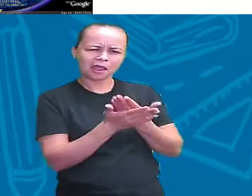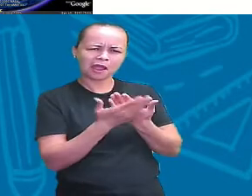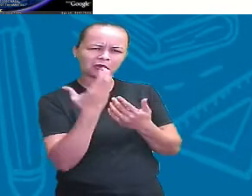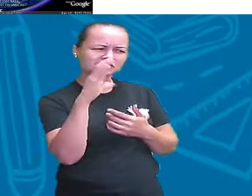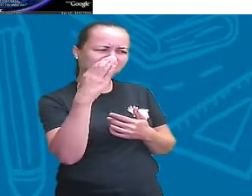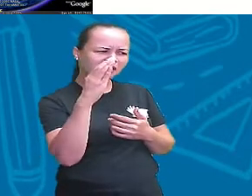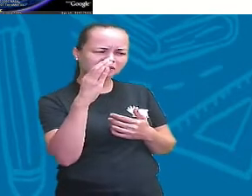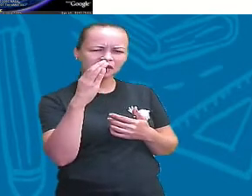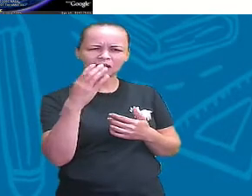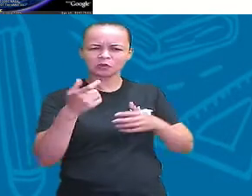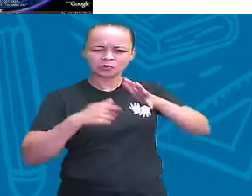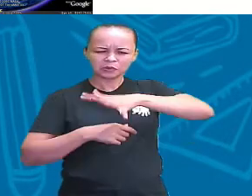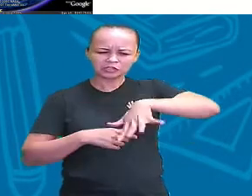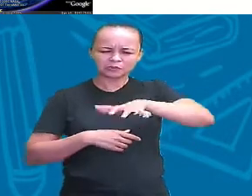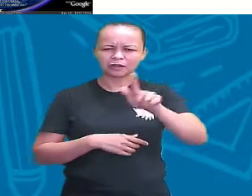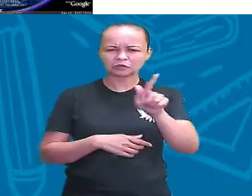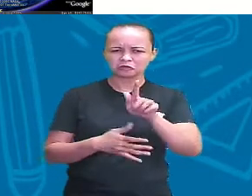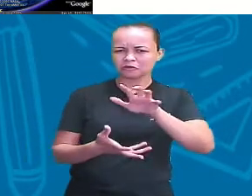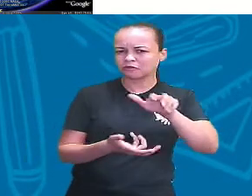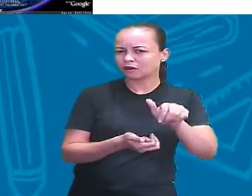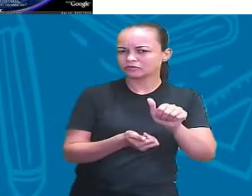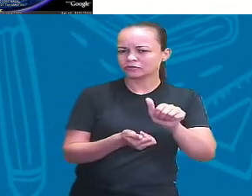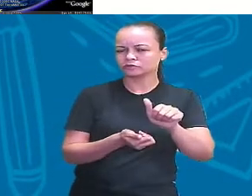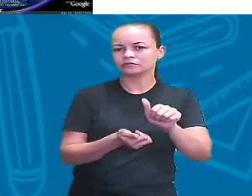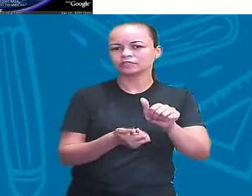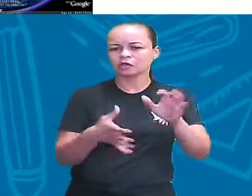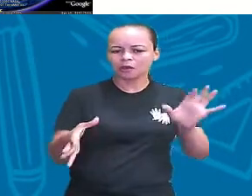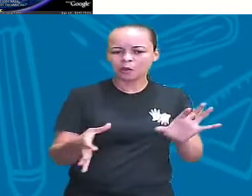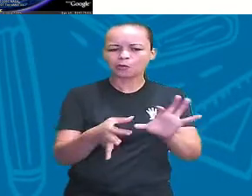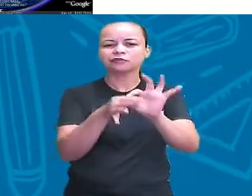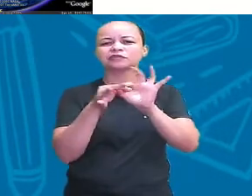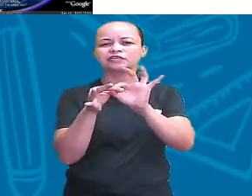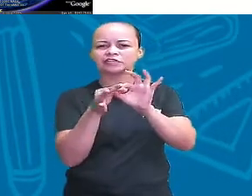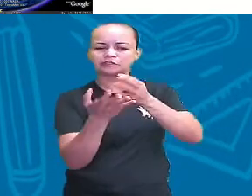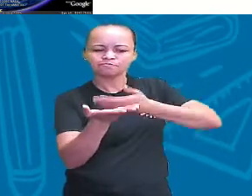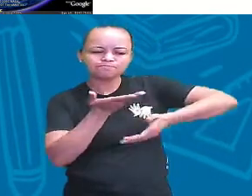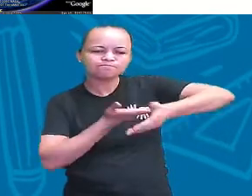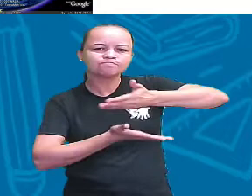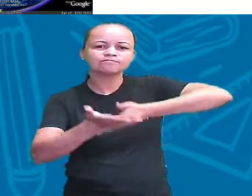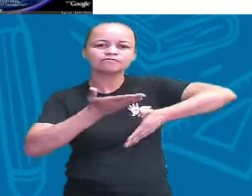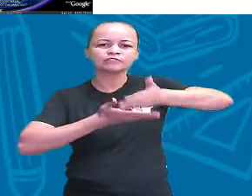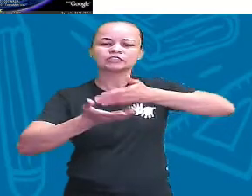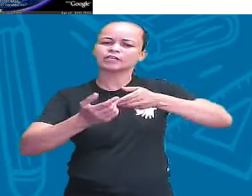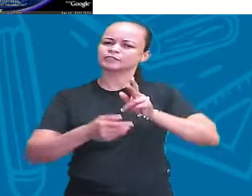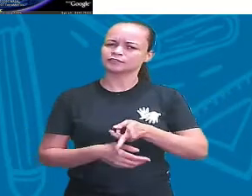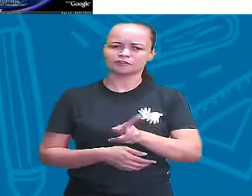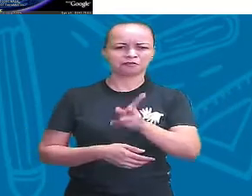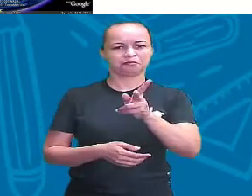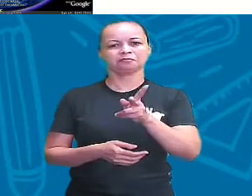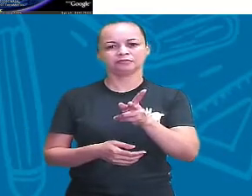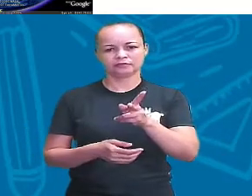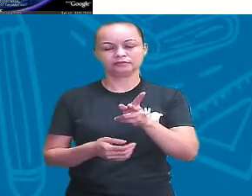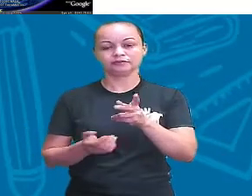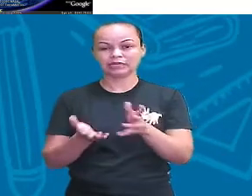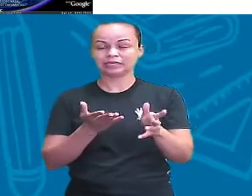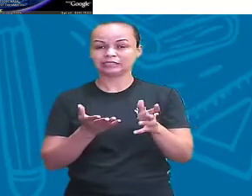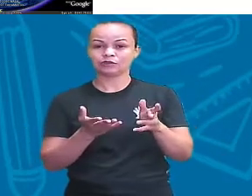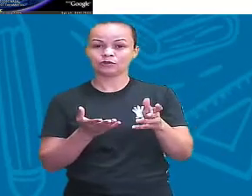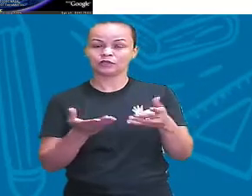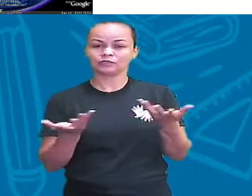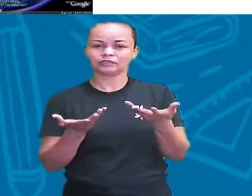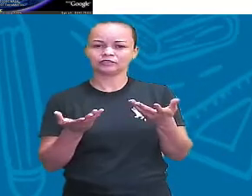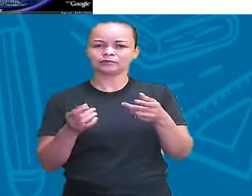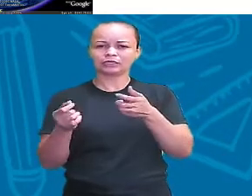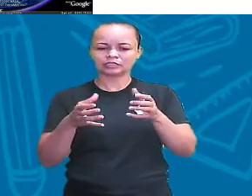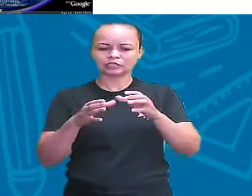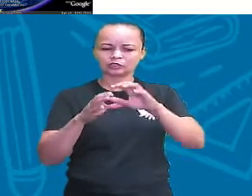espaço geográfico? Gente, são ciências irmãs, são ciências que estão o tempo todo dialogando. Lembra o que a gente falou? A gente não está aqui para